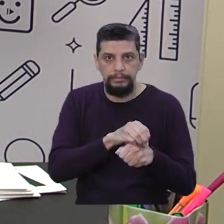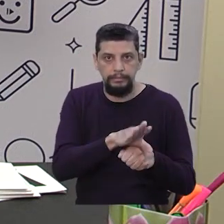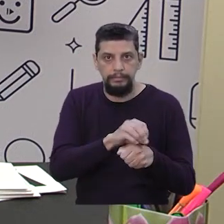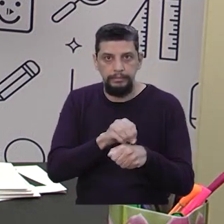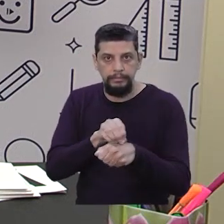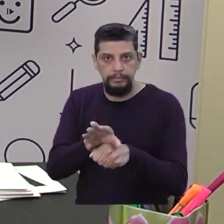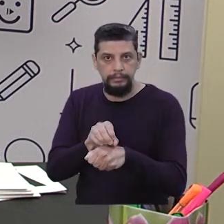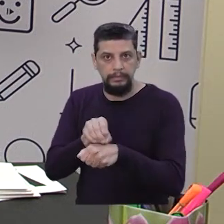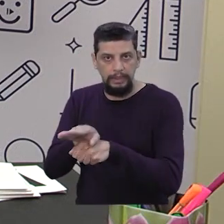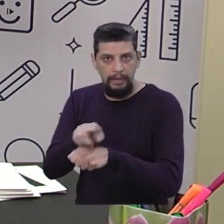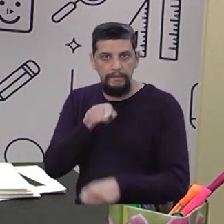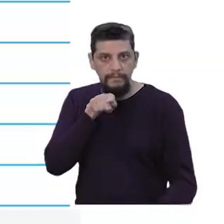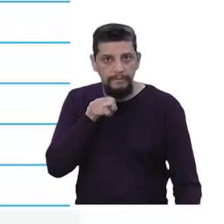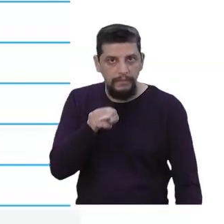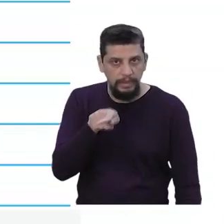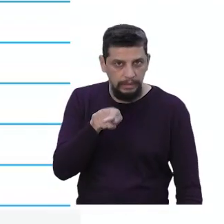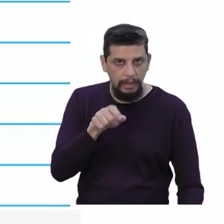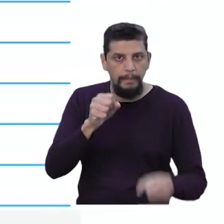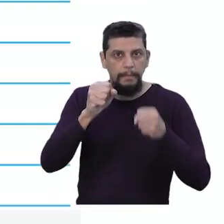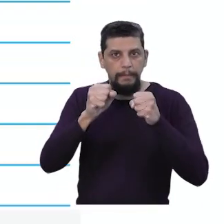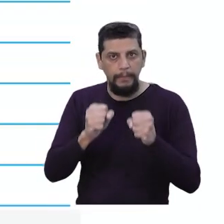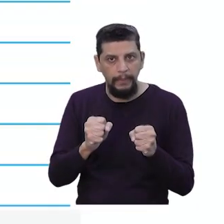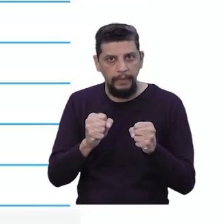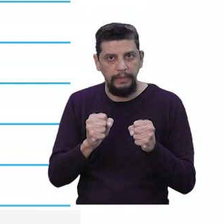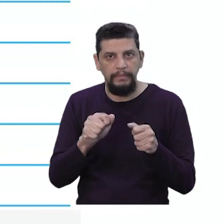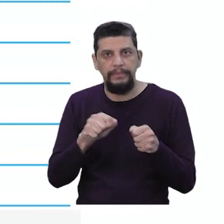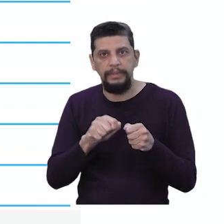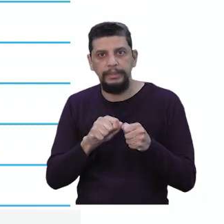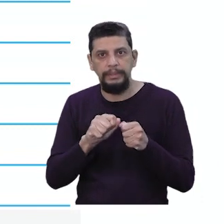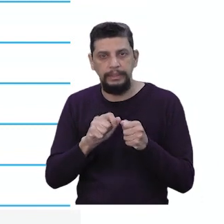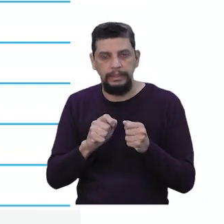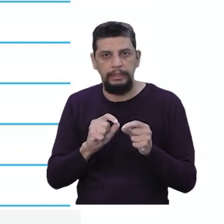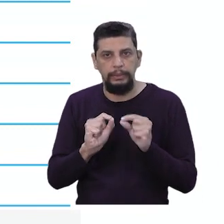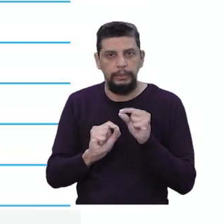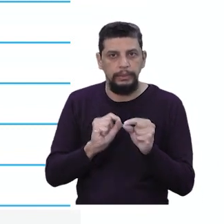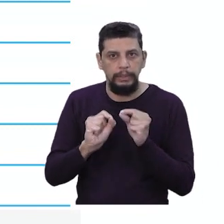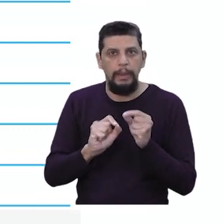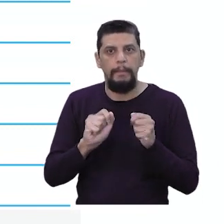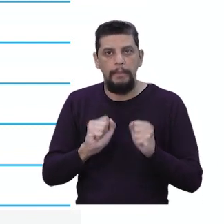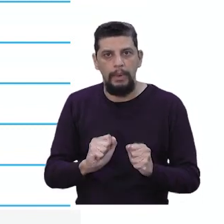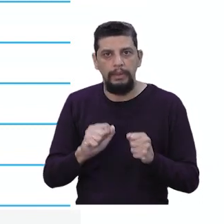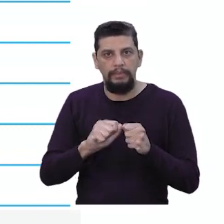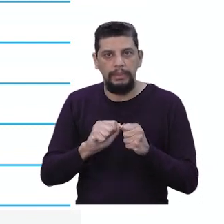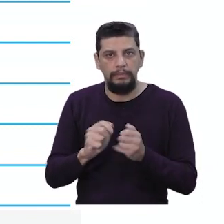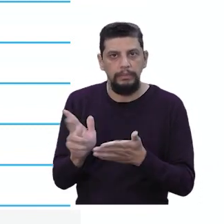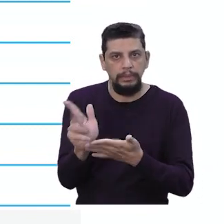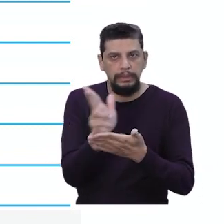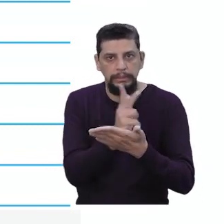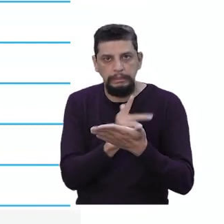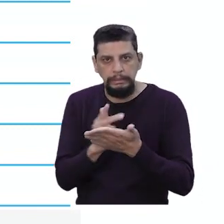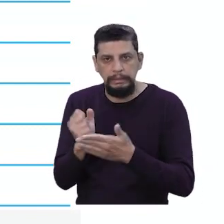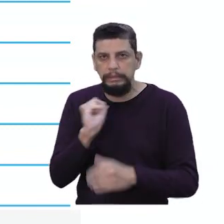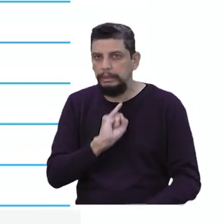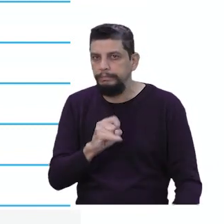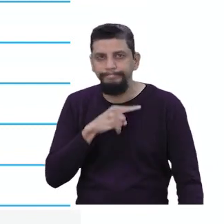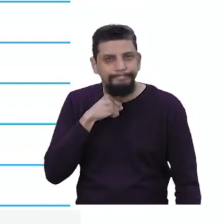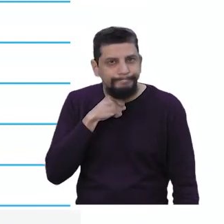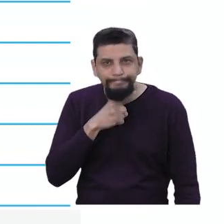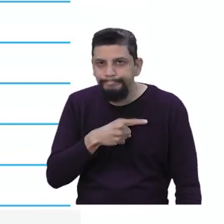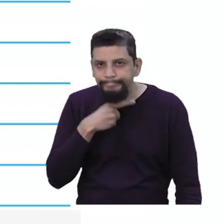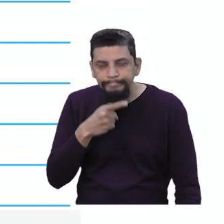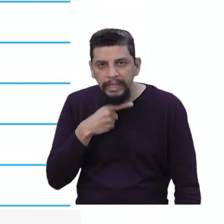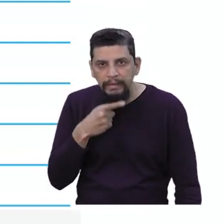para você. Você pode, olha lá, o que você pode fazer? Você pode fazer com desenho. Então, se você ainda